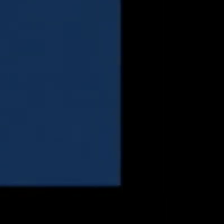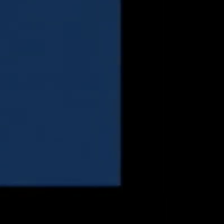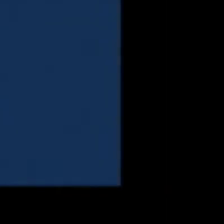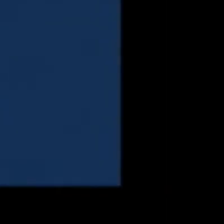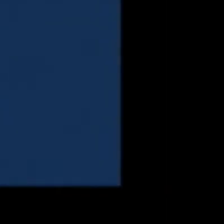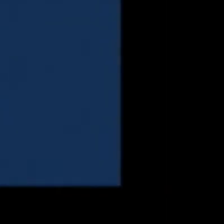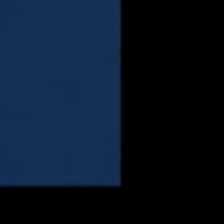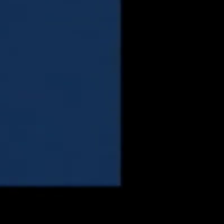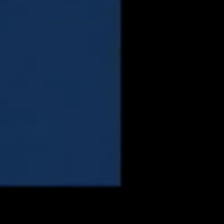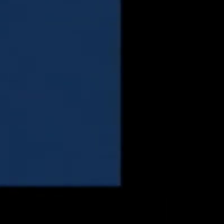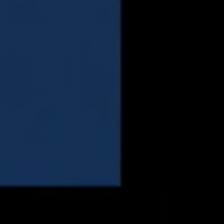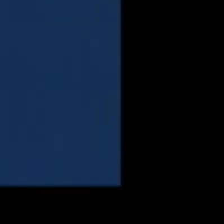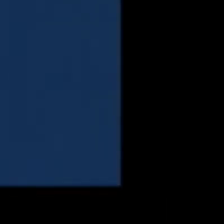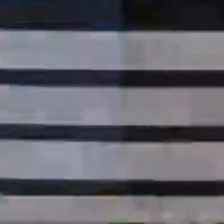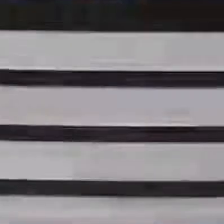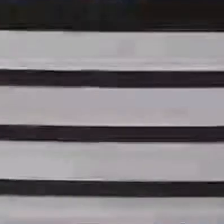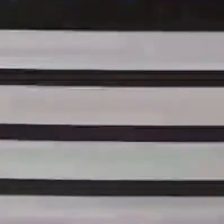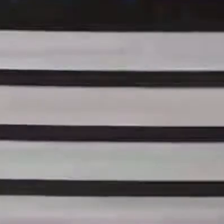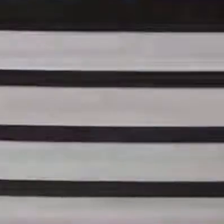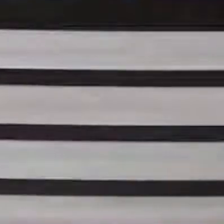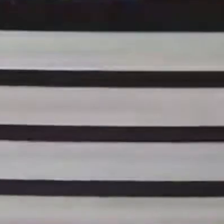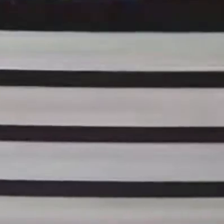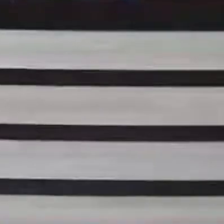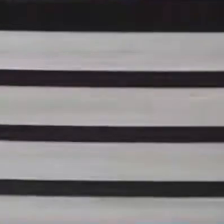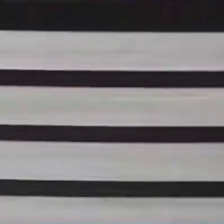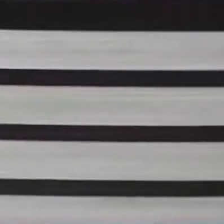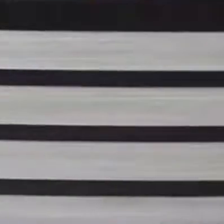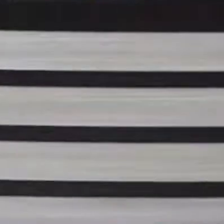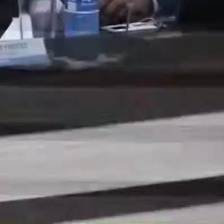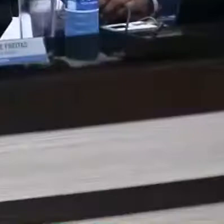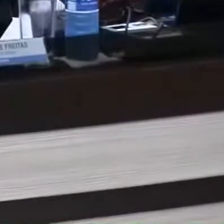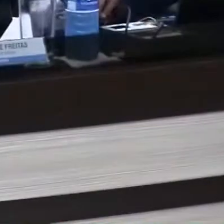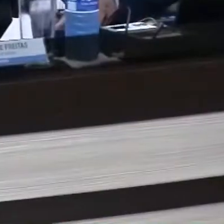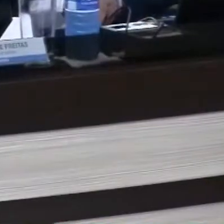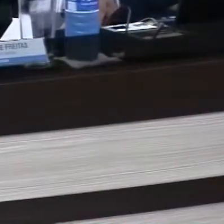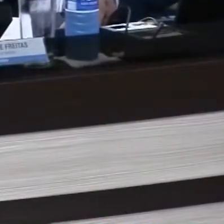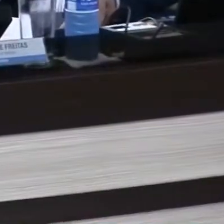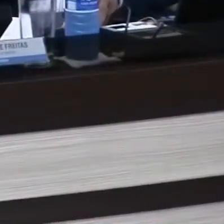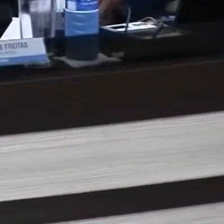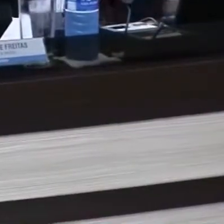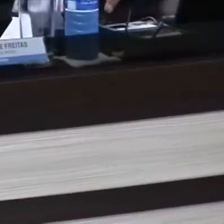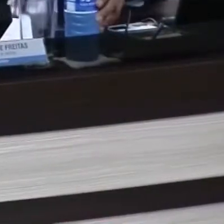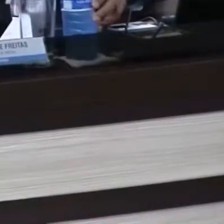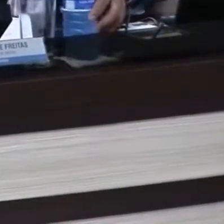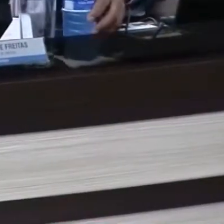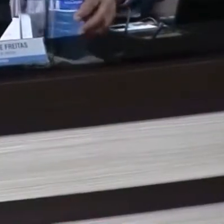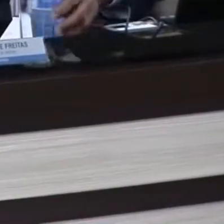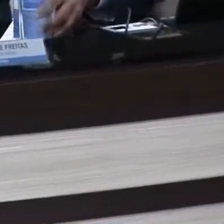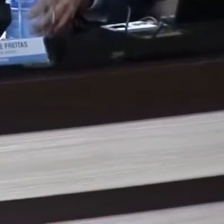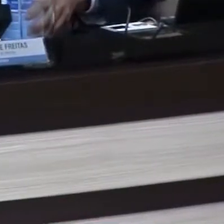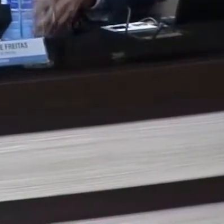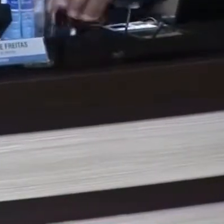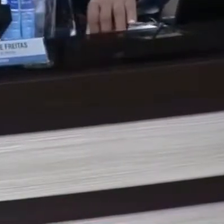Havendo o número regimental, esta presidência dá por iniciada a discussão e votação da matéria da ordem do dia.